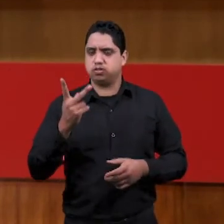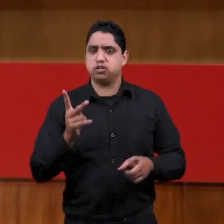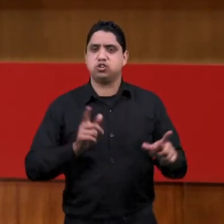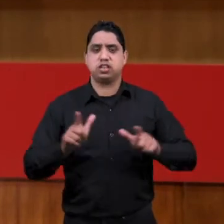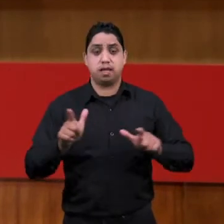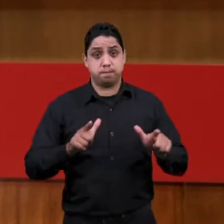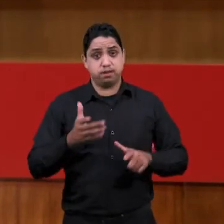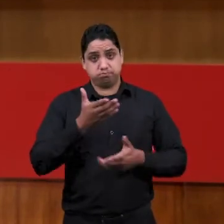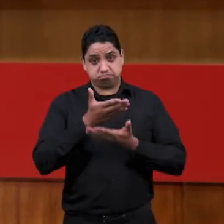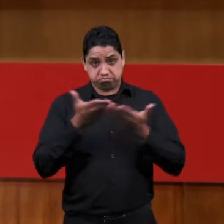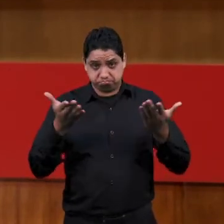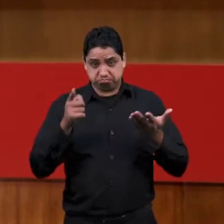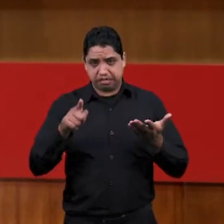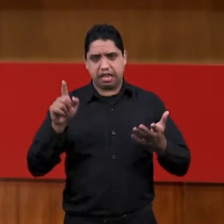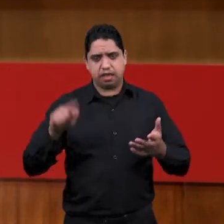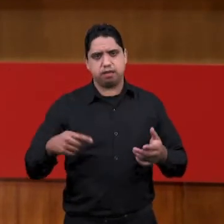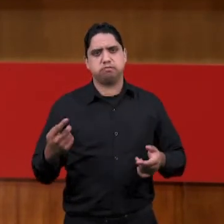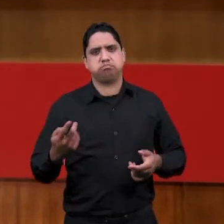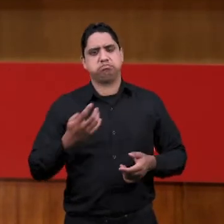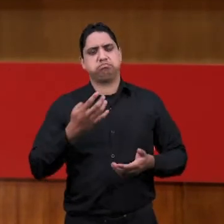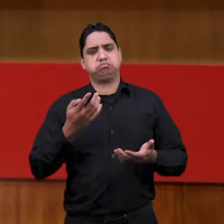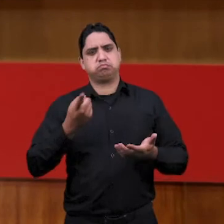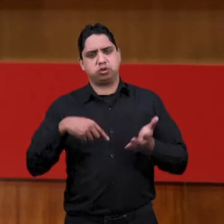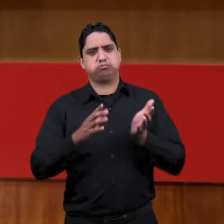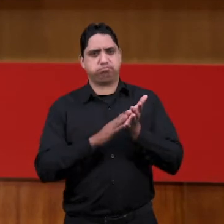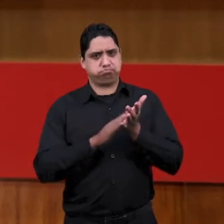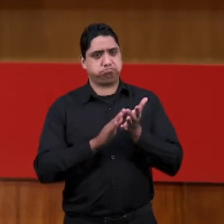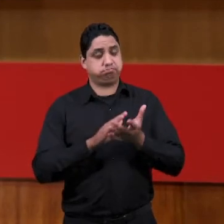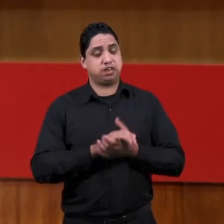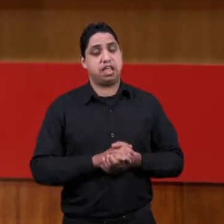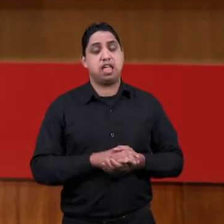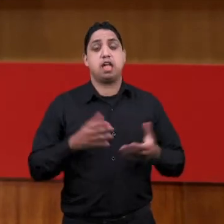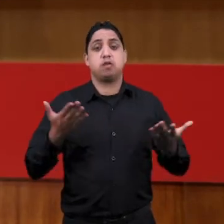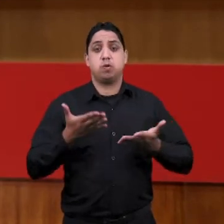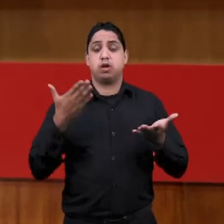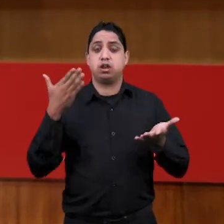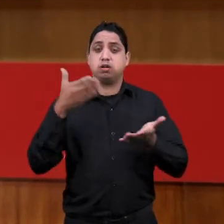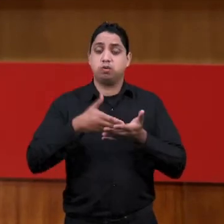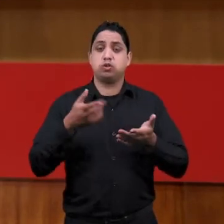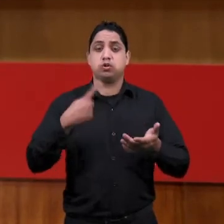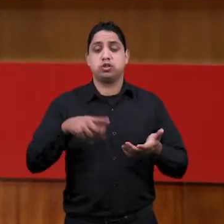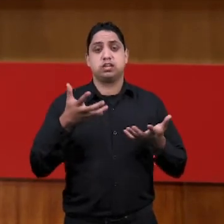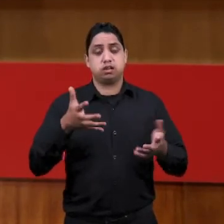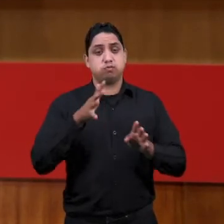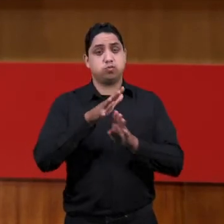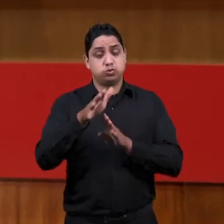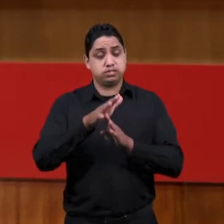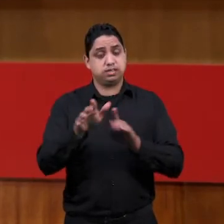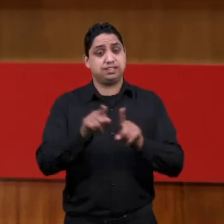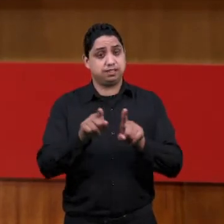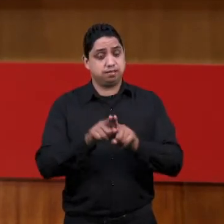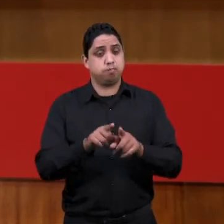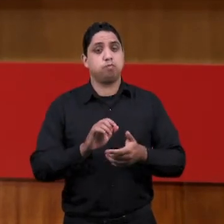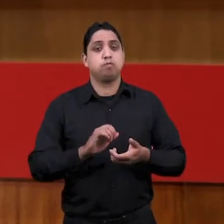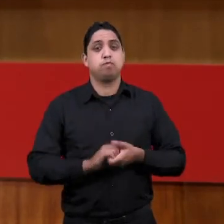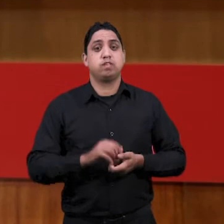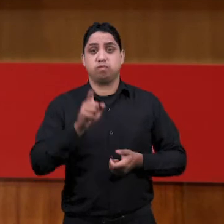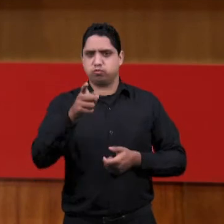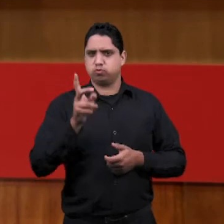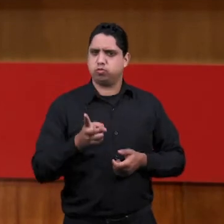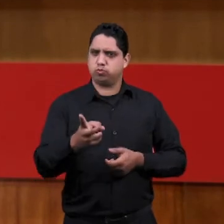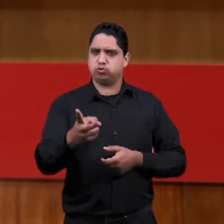e o trabalho dos irmãos é um trabalho que deve ser reconhecido. Agora, por último, queremos deixar a recomendação para